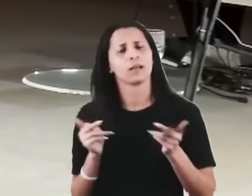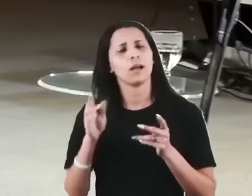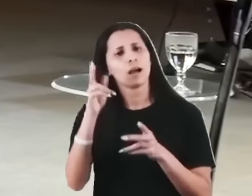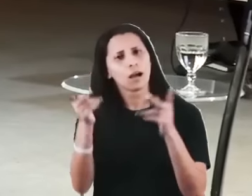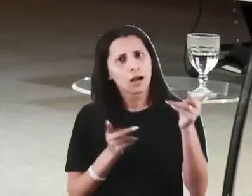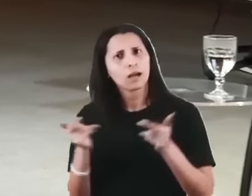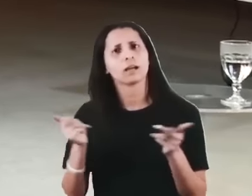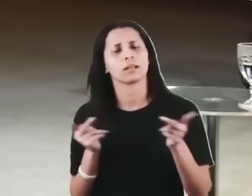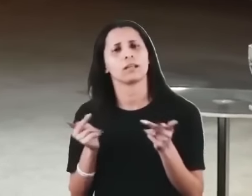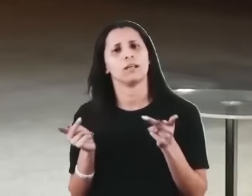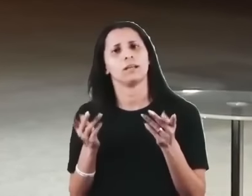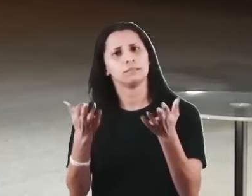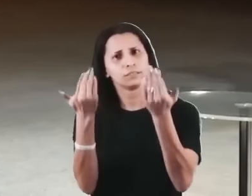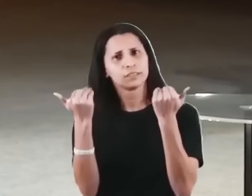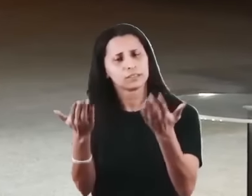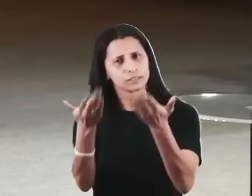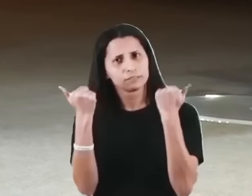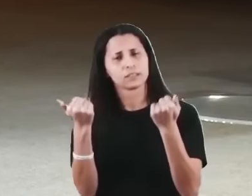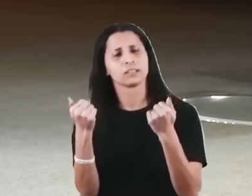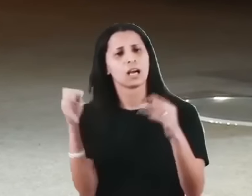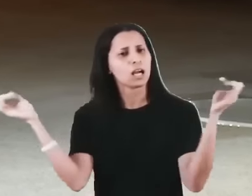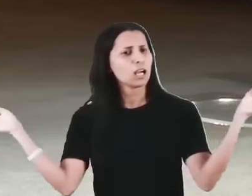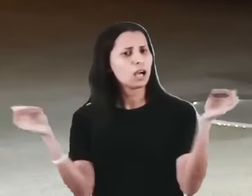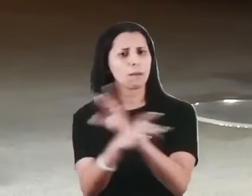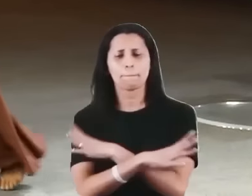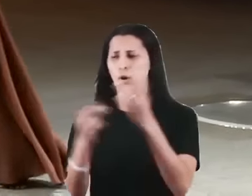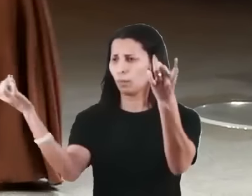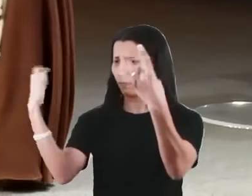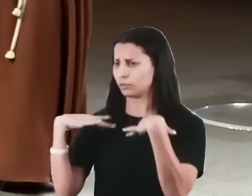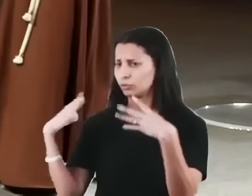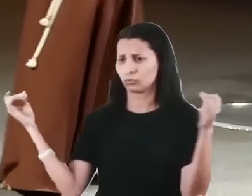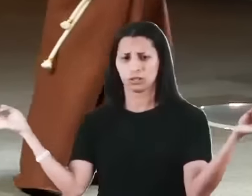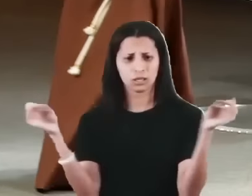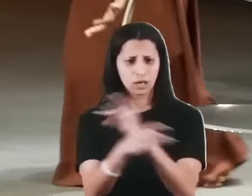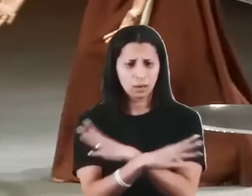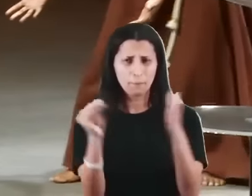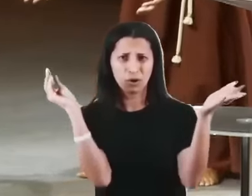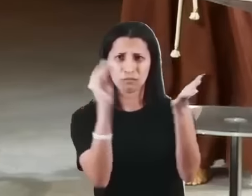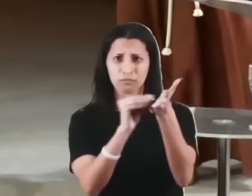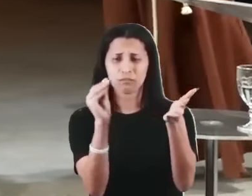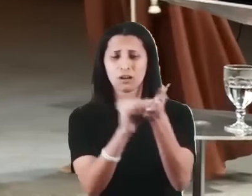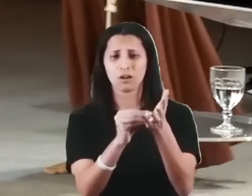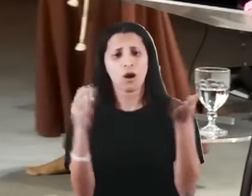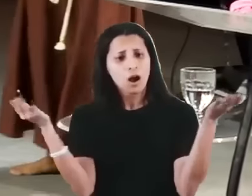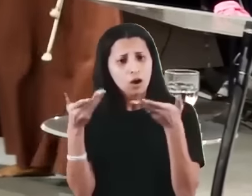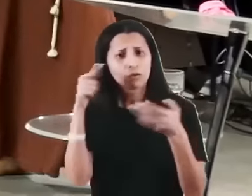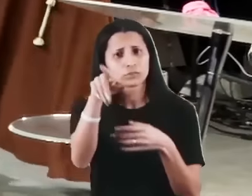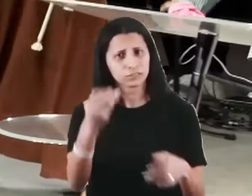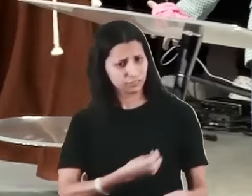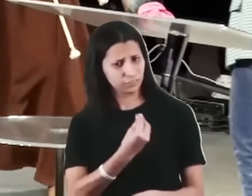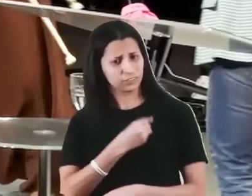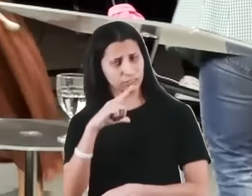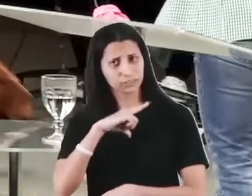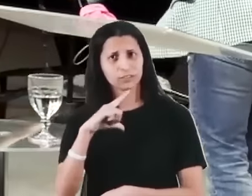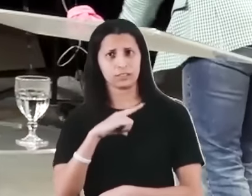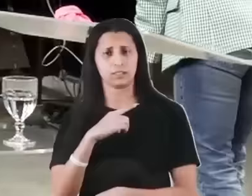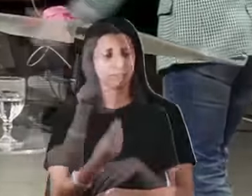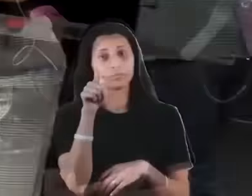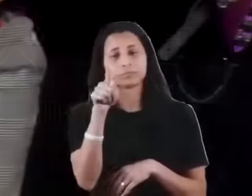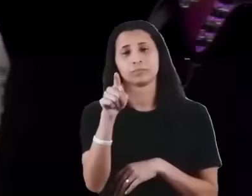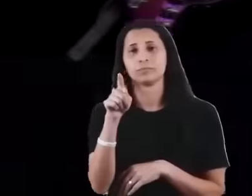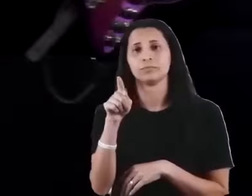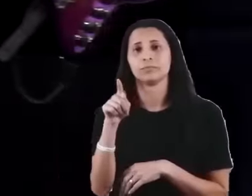Agar Agar é mas cartaz Agora você tem filha vida